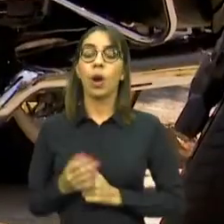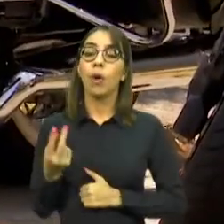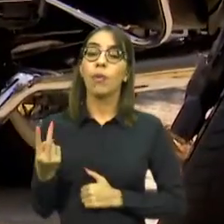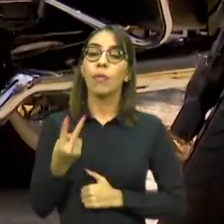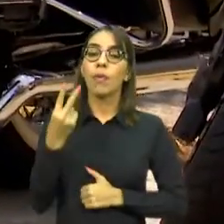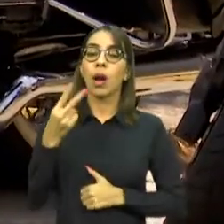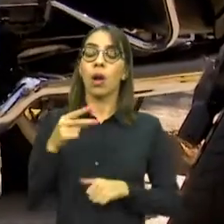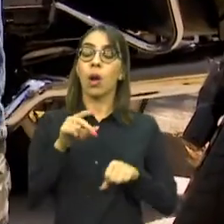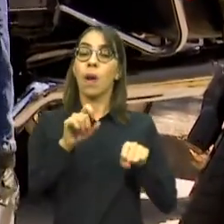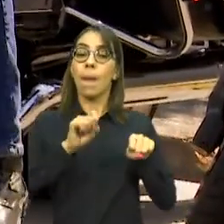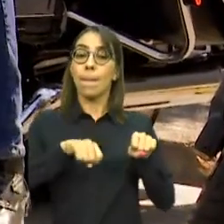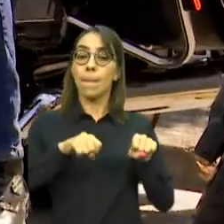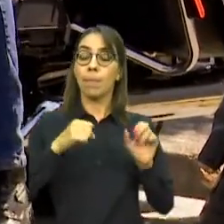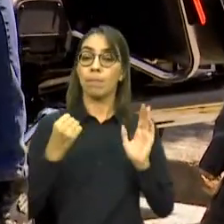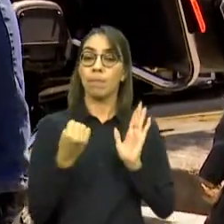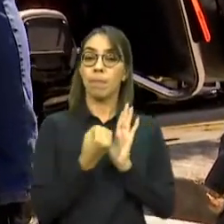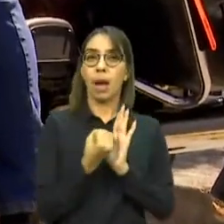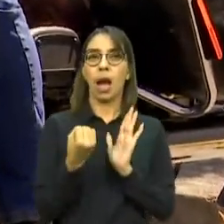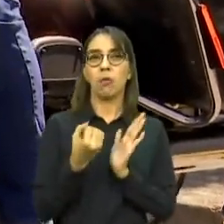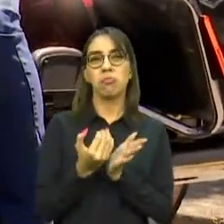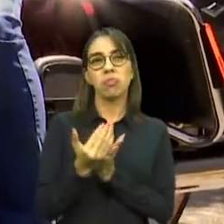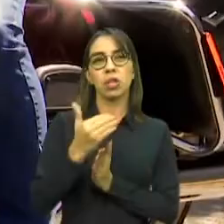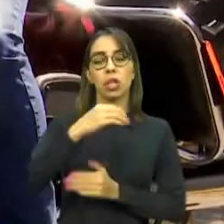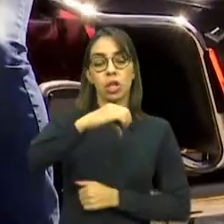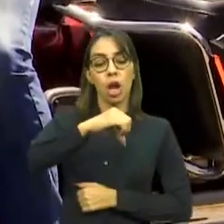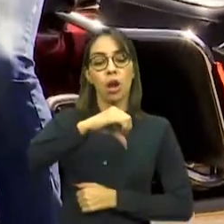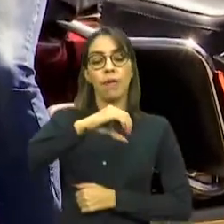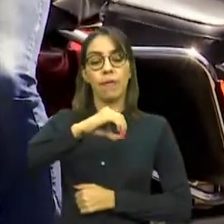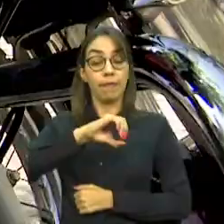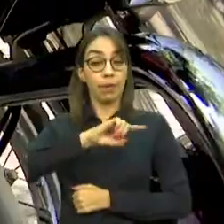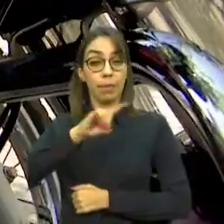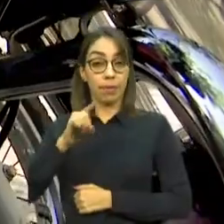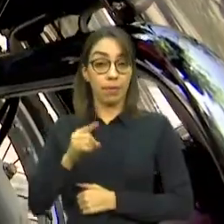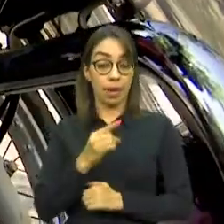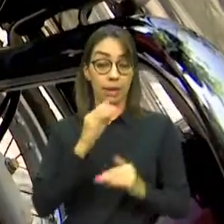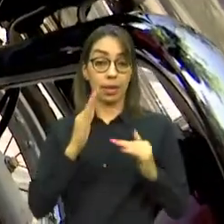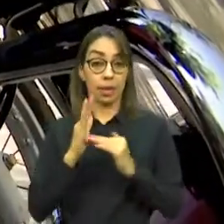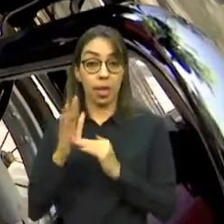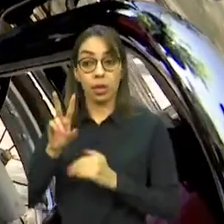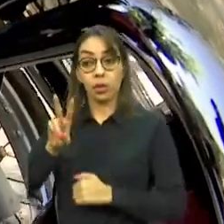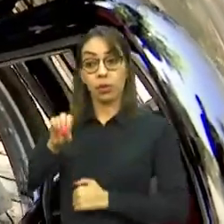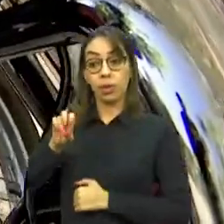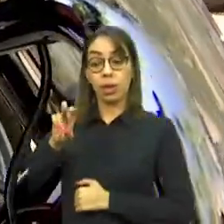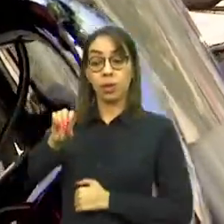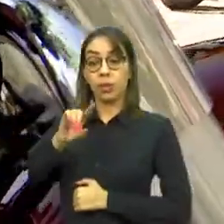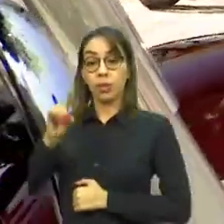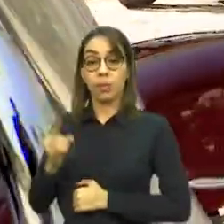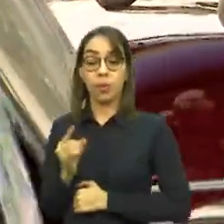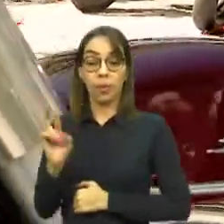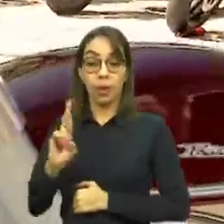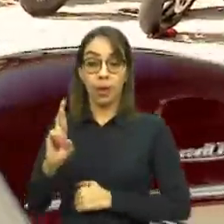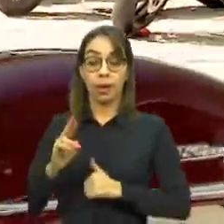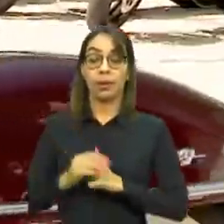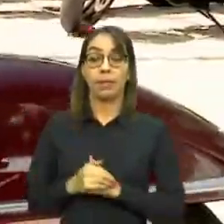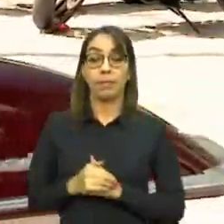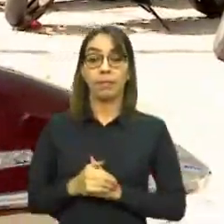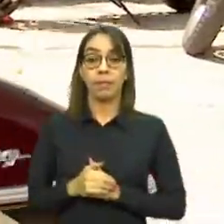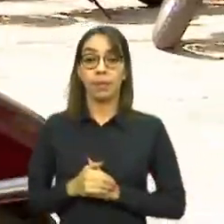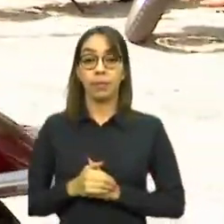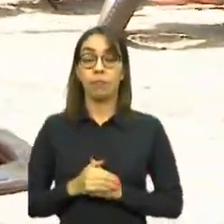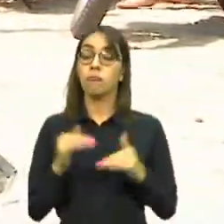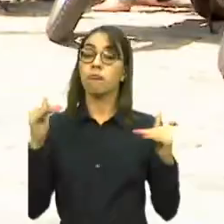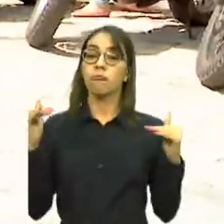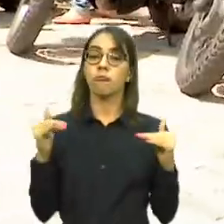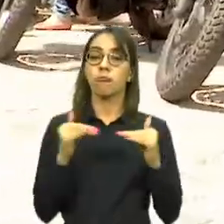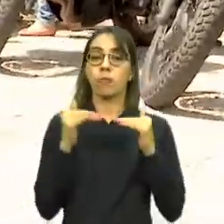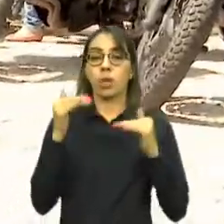começam em R$90 mil e vão até mais de R$200 mil. Assim como o Sérgio, os proprietários de Harley Davidson podem